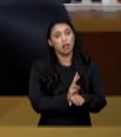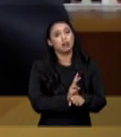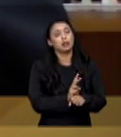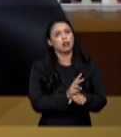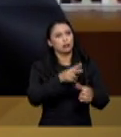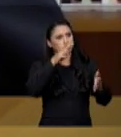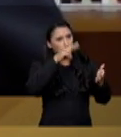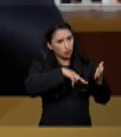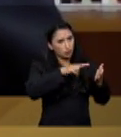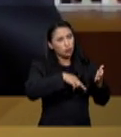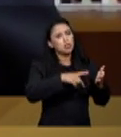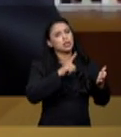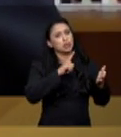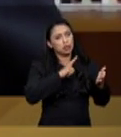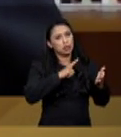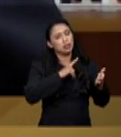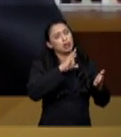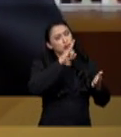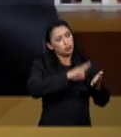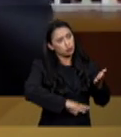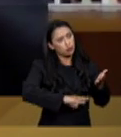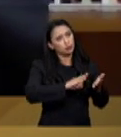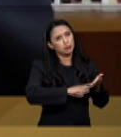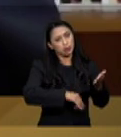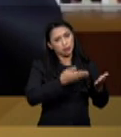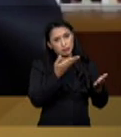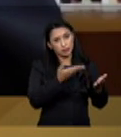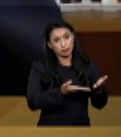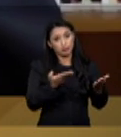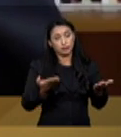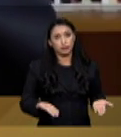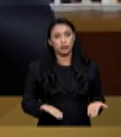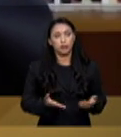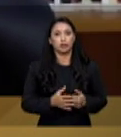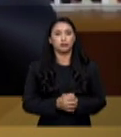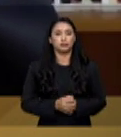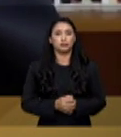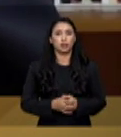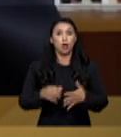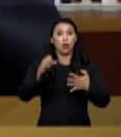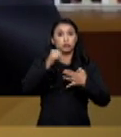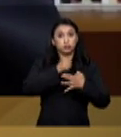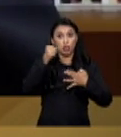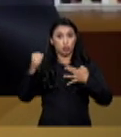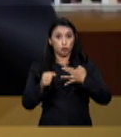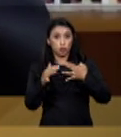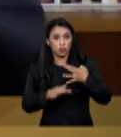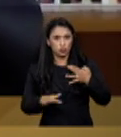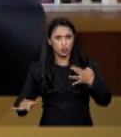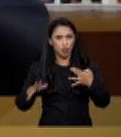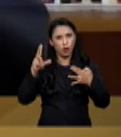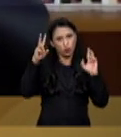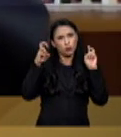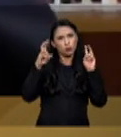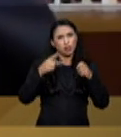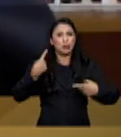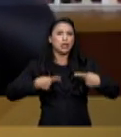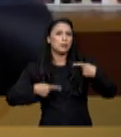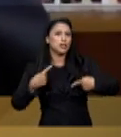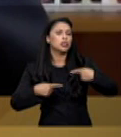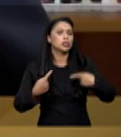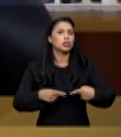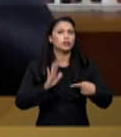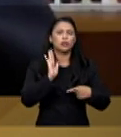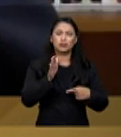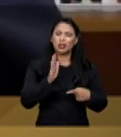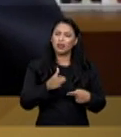doutrina vigente no Brasil. Quanto à jurisprudência, o tema aqui debatido já foi